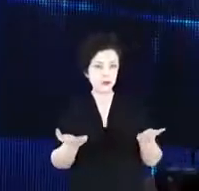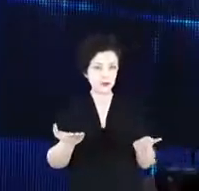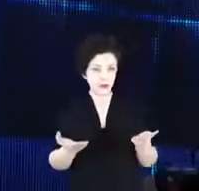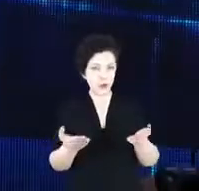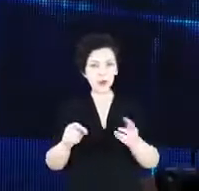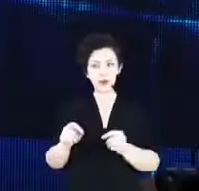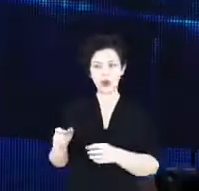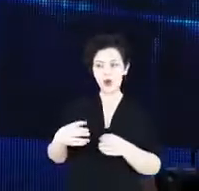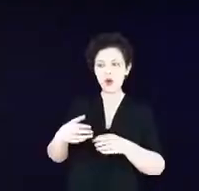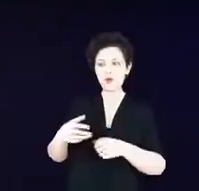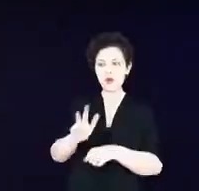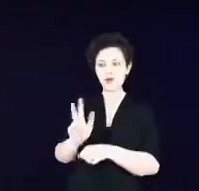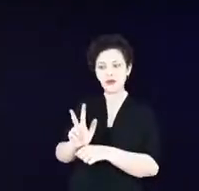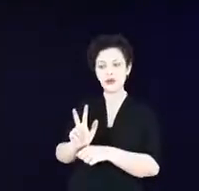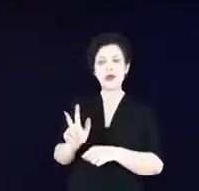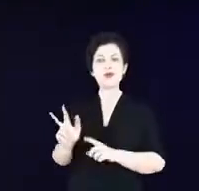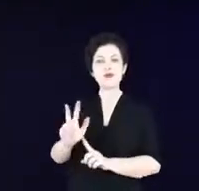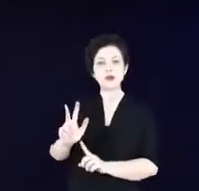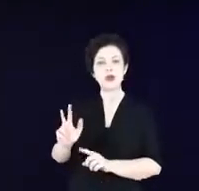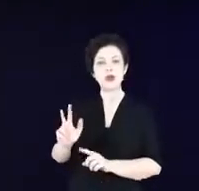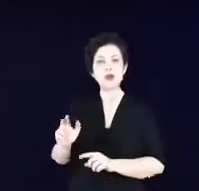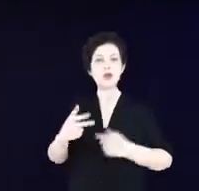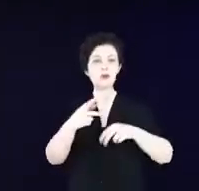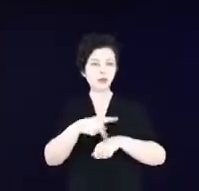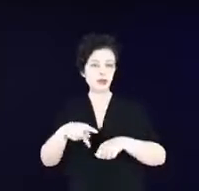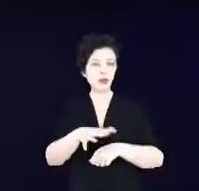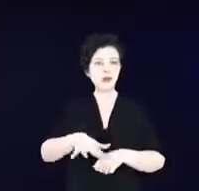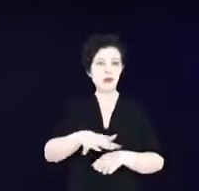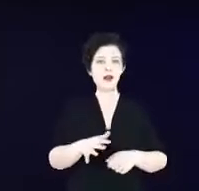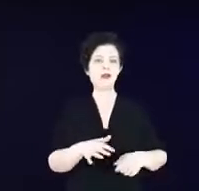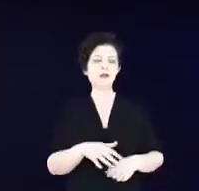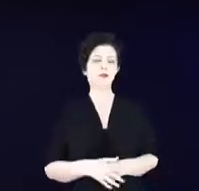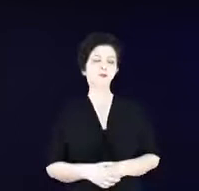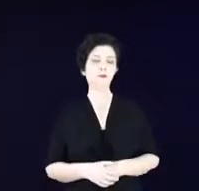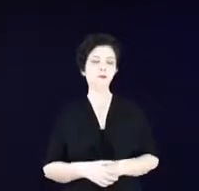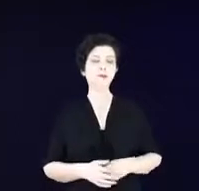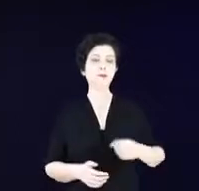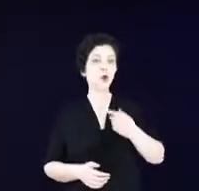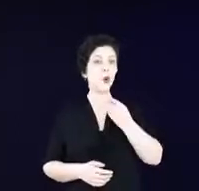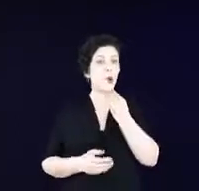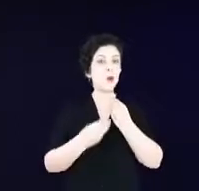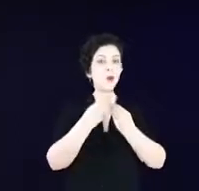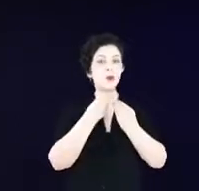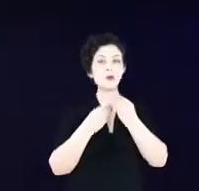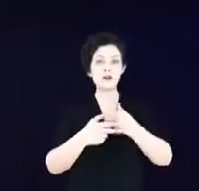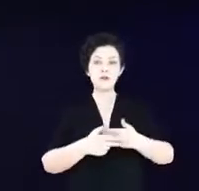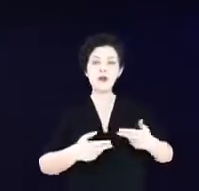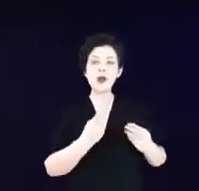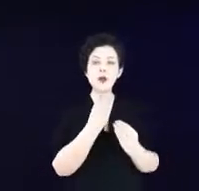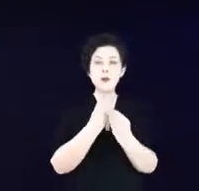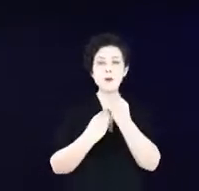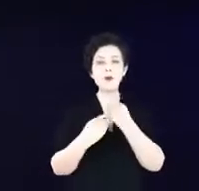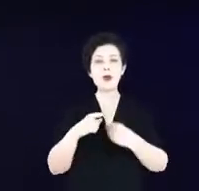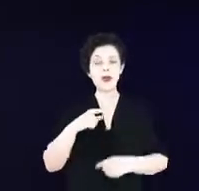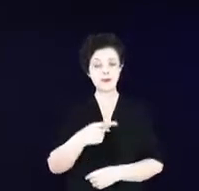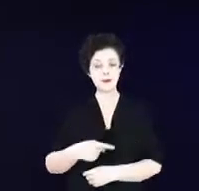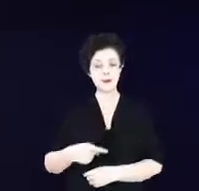renováveis no nosso setor. E outras oportunidades também. A gente teve essa semana a